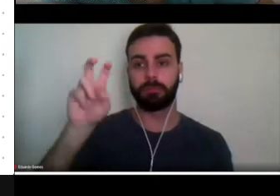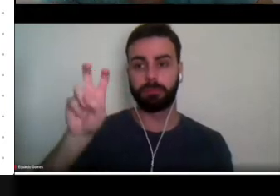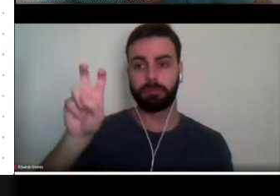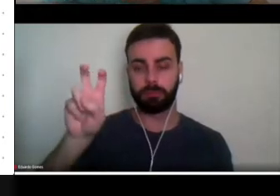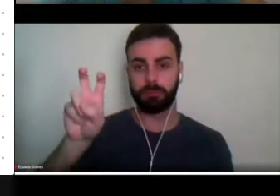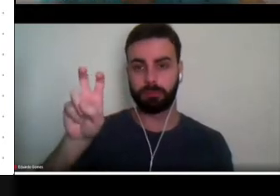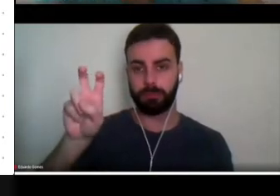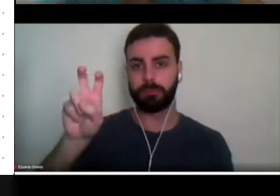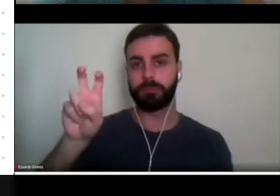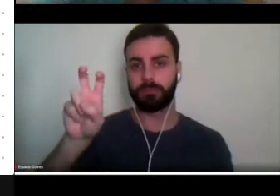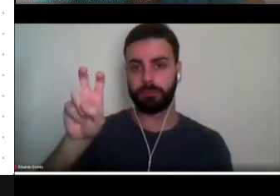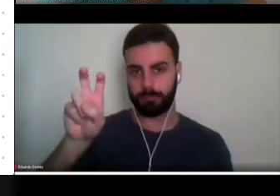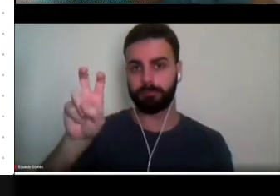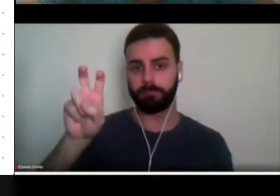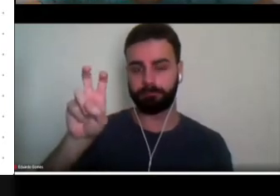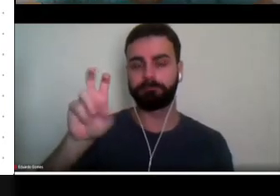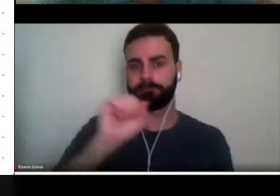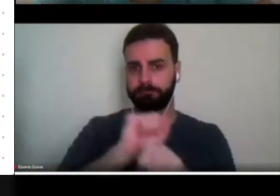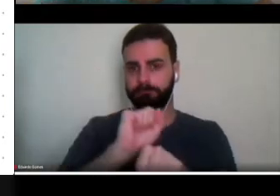Me dá um tempinho aqui.